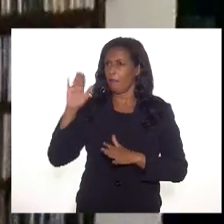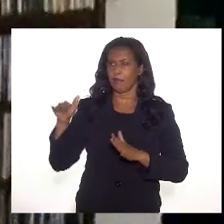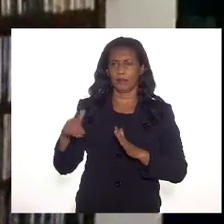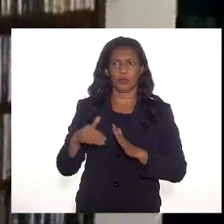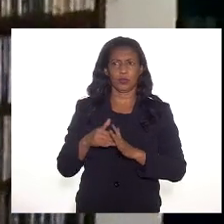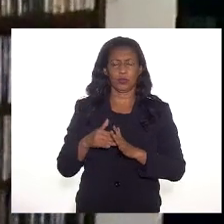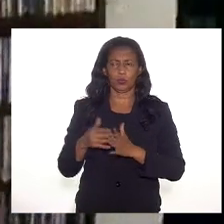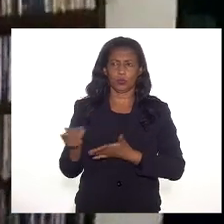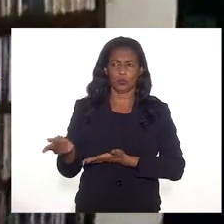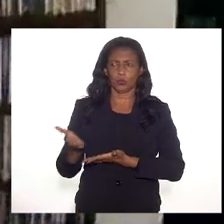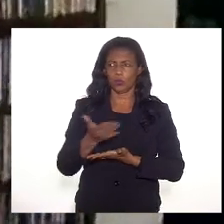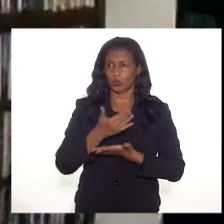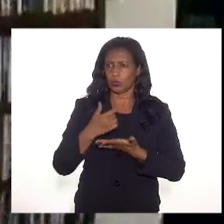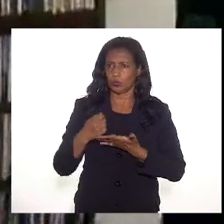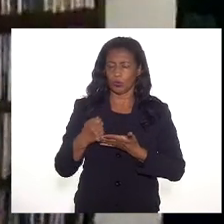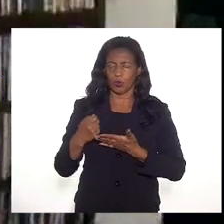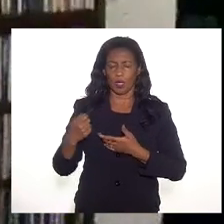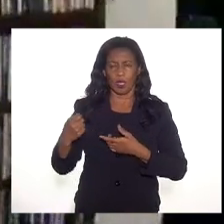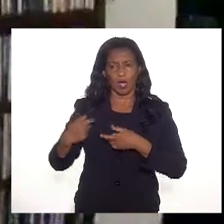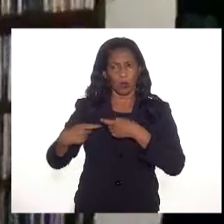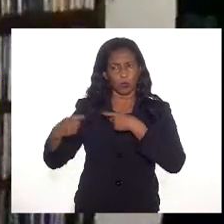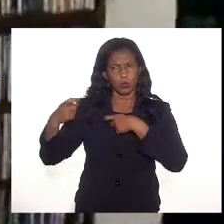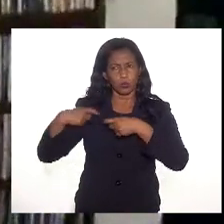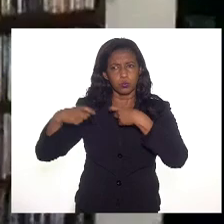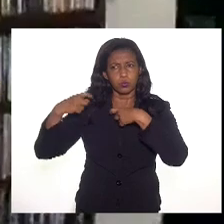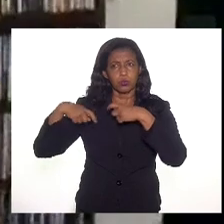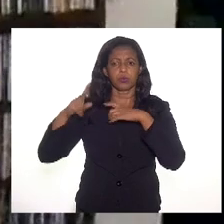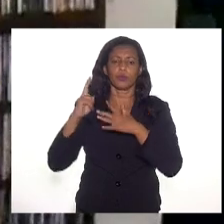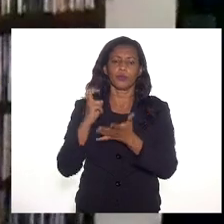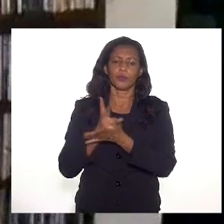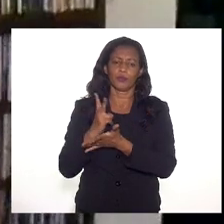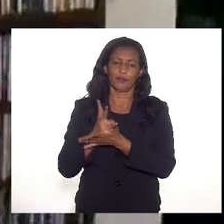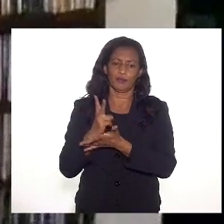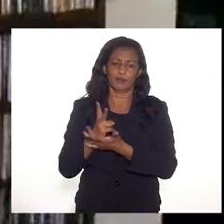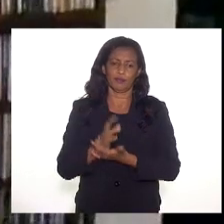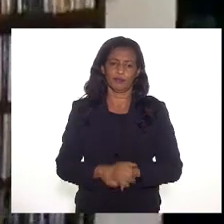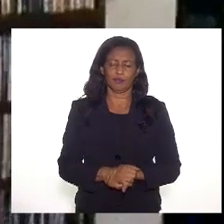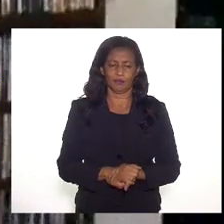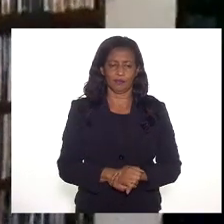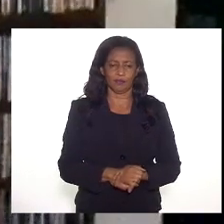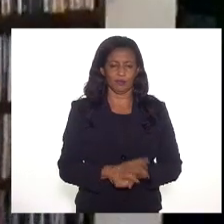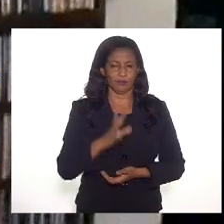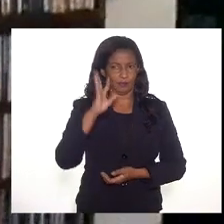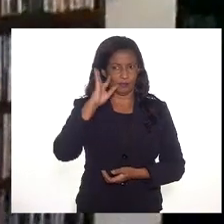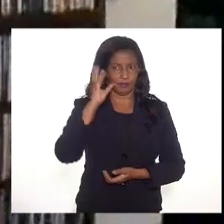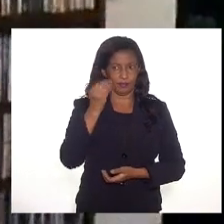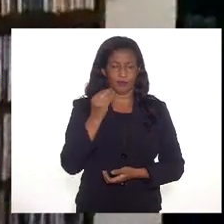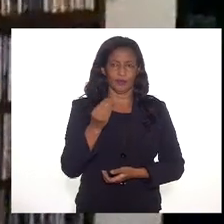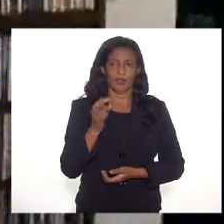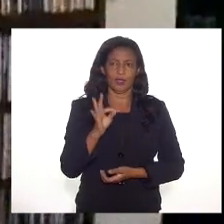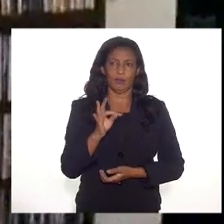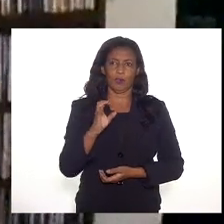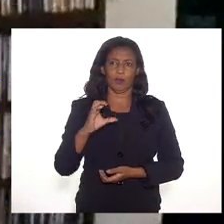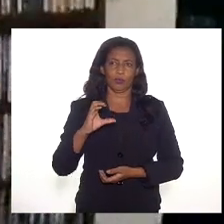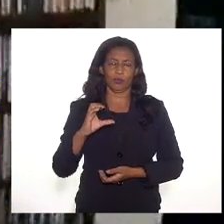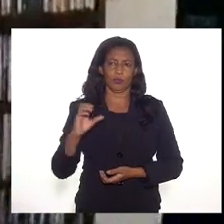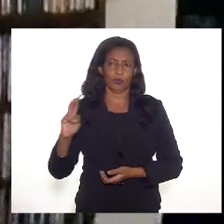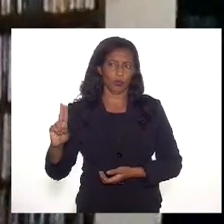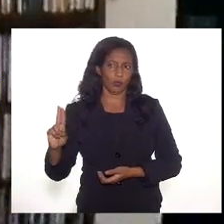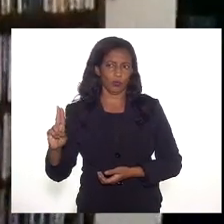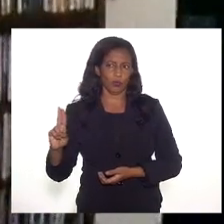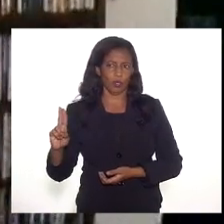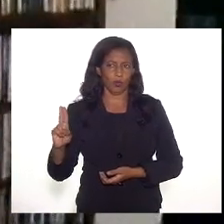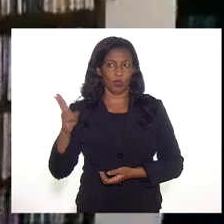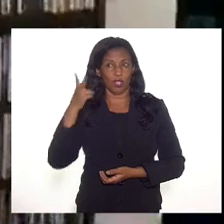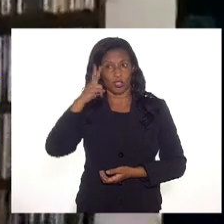recursos a luta continua a decisão do tribunal de contas da união